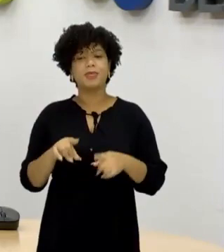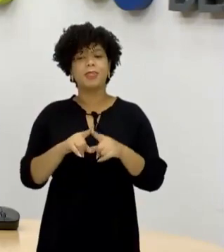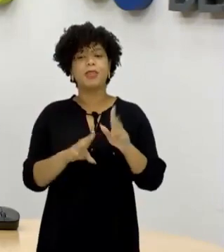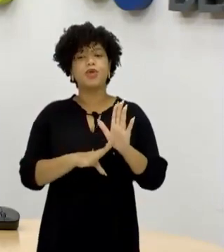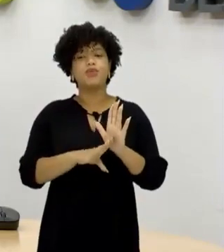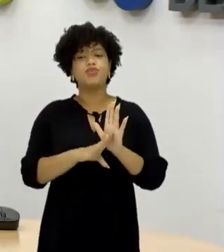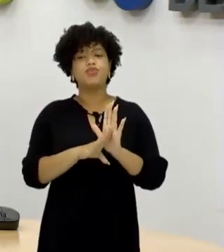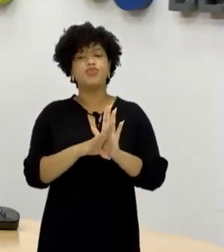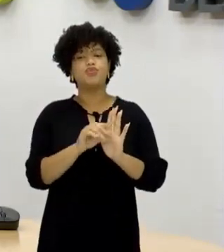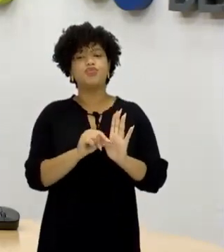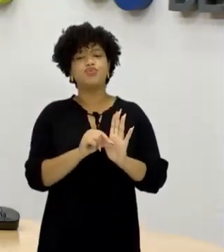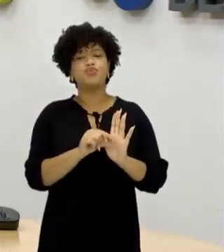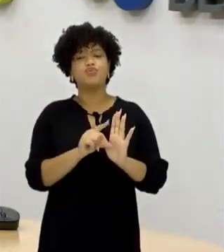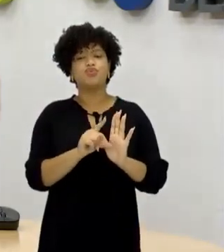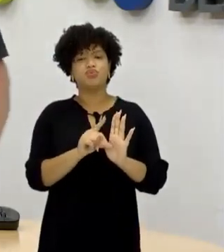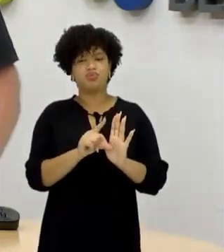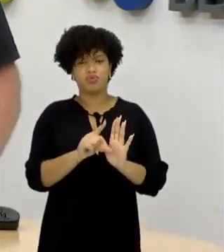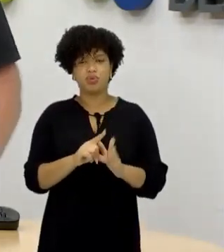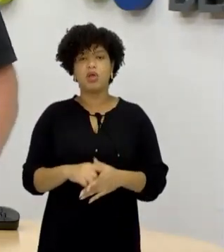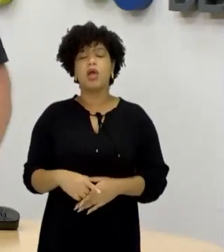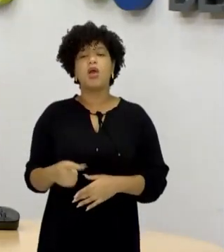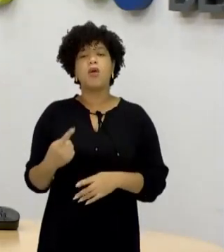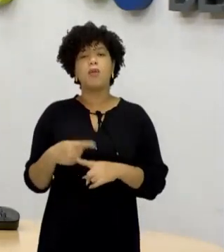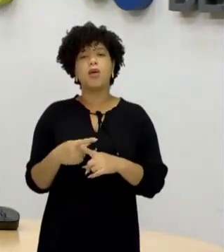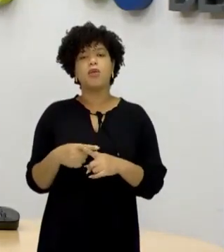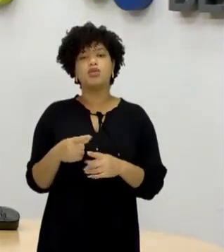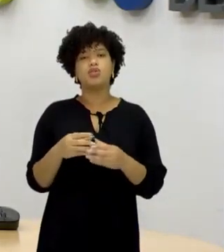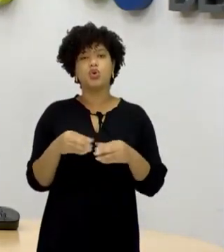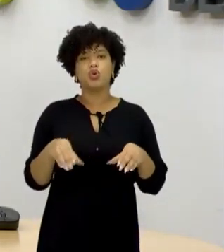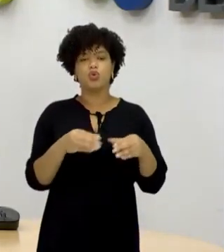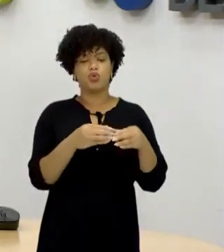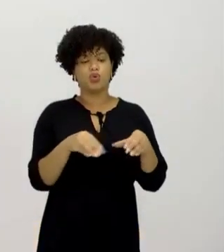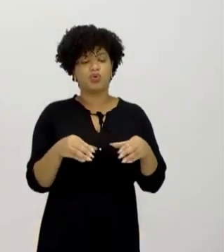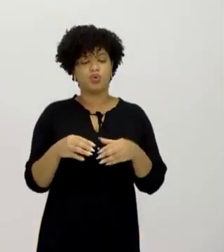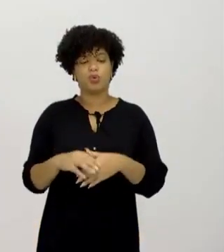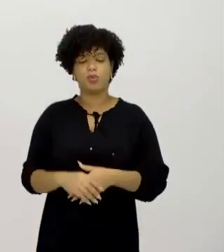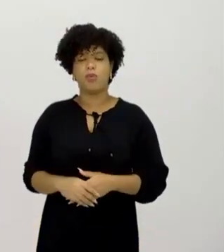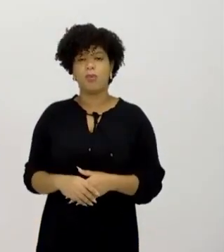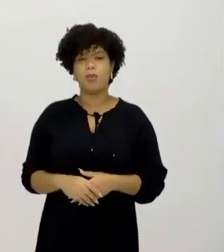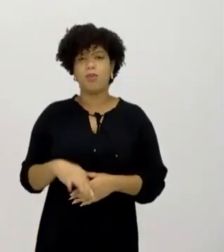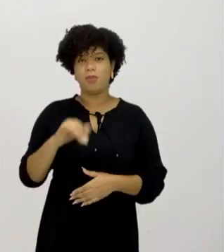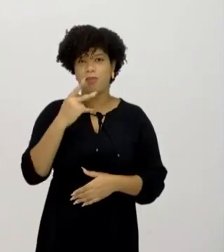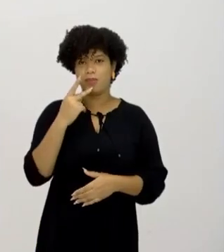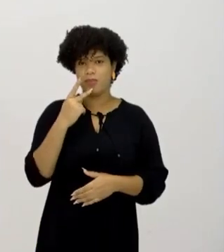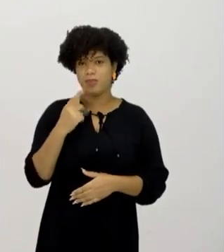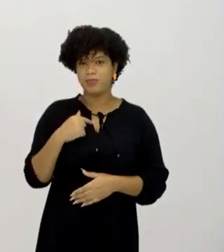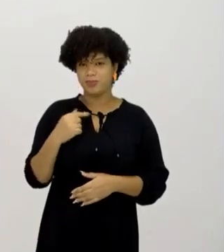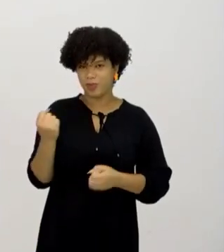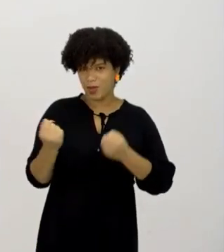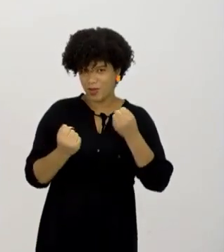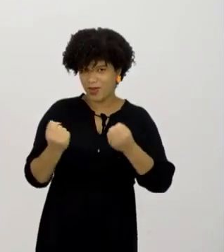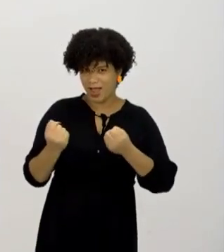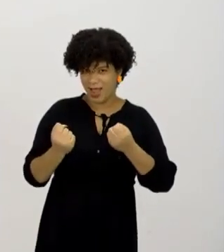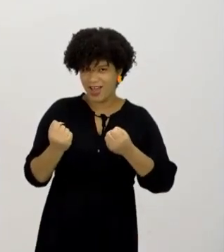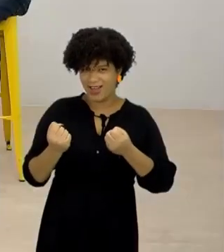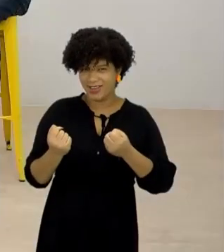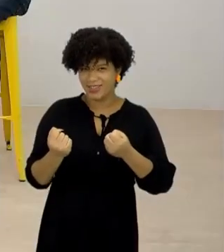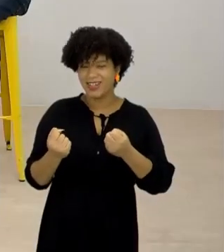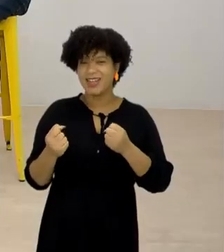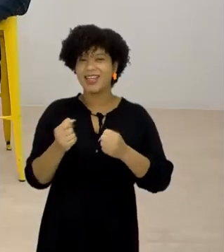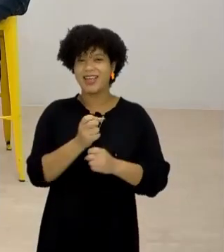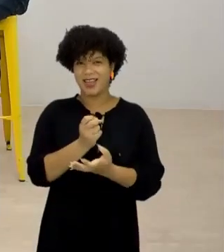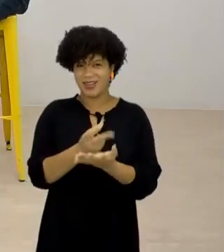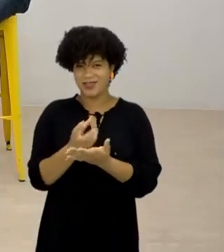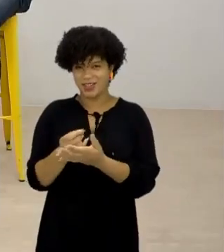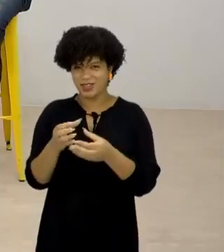aumento absurdo aí no consumo de ovos. Tanto que inflacionou, o carro dos ovos já inflacionou um pouco, não sei se você já percebeu. E tem que lembrar que a gasolina